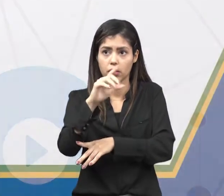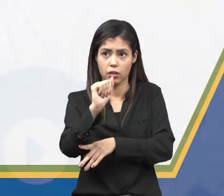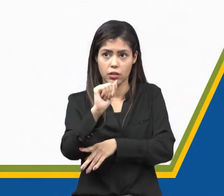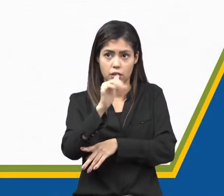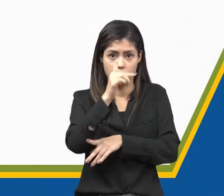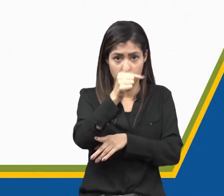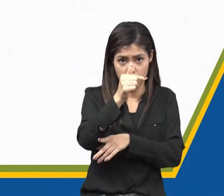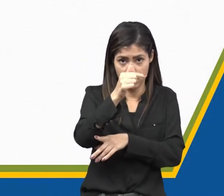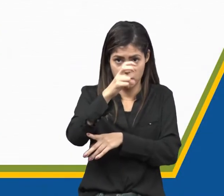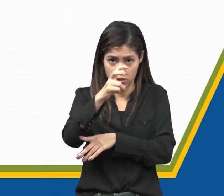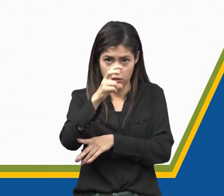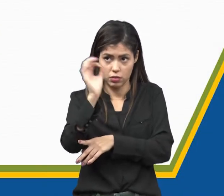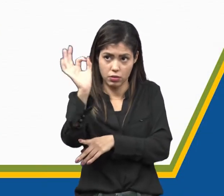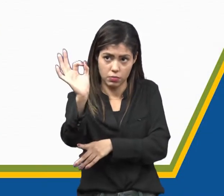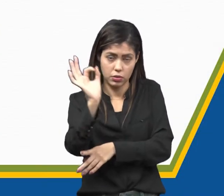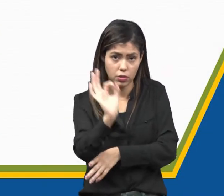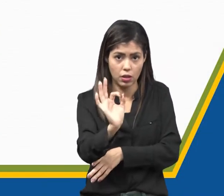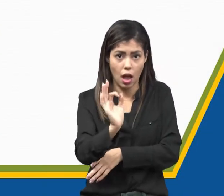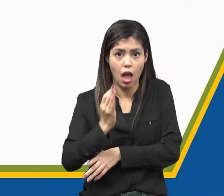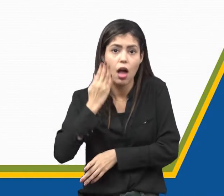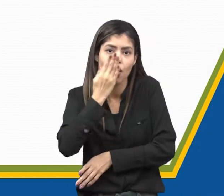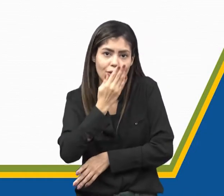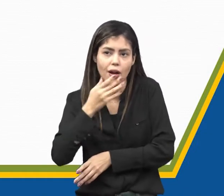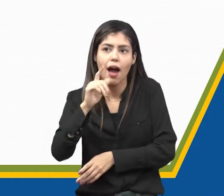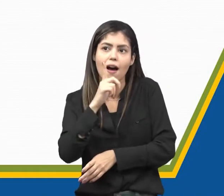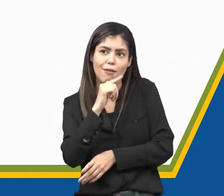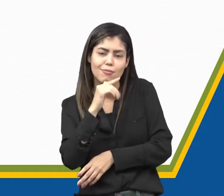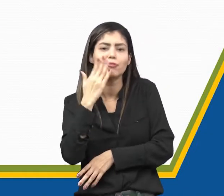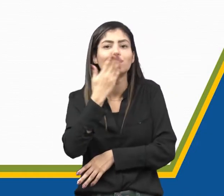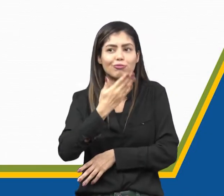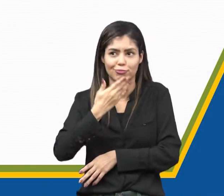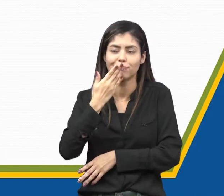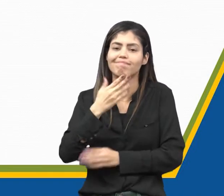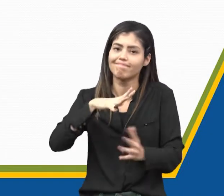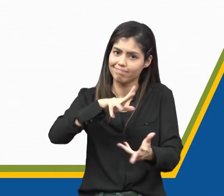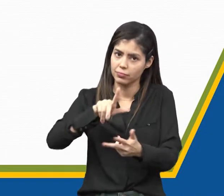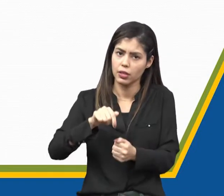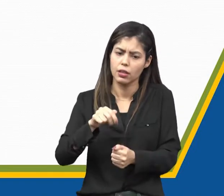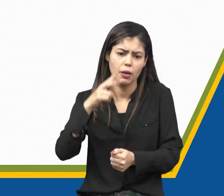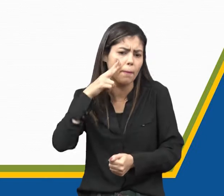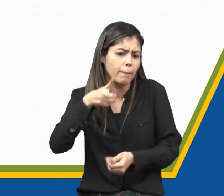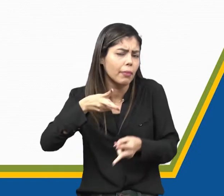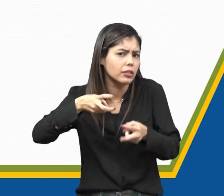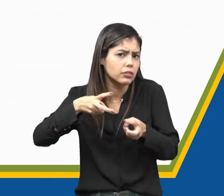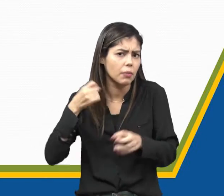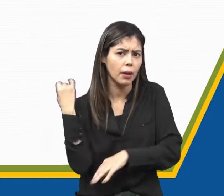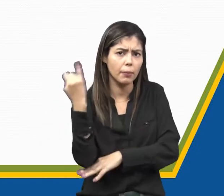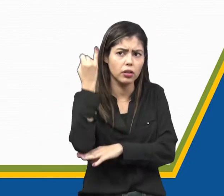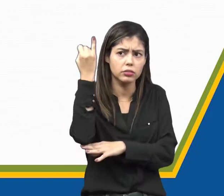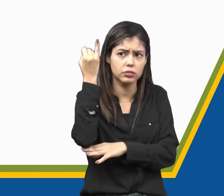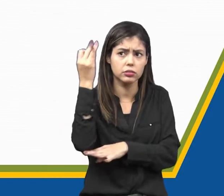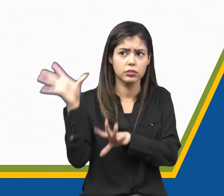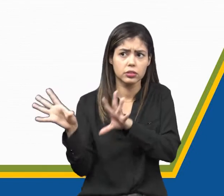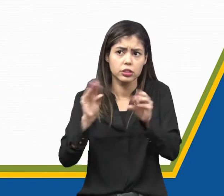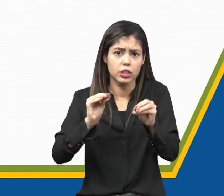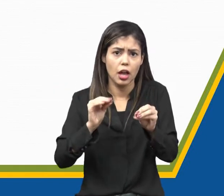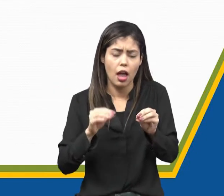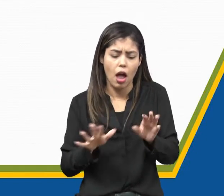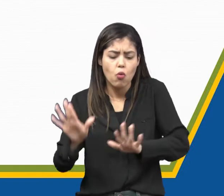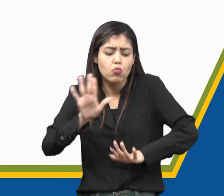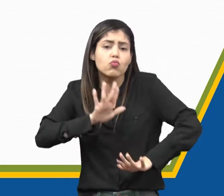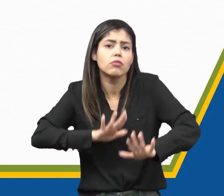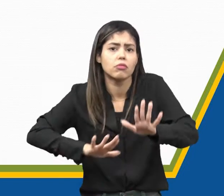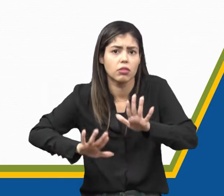concentra cerca de 75% da água doce do planeta, né? Então veja a importância que é preservá-lo,